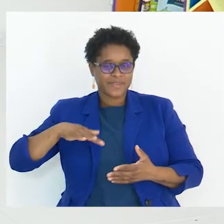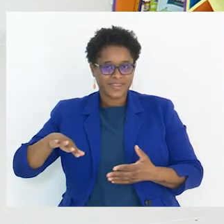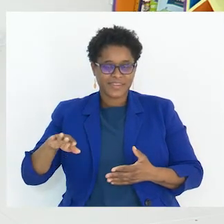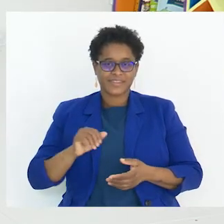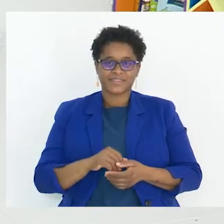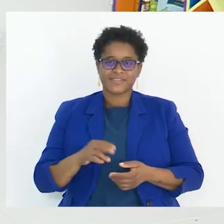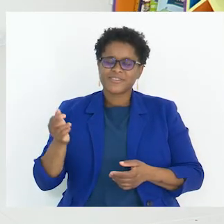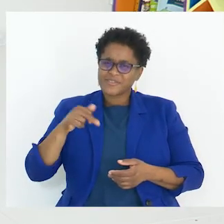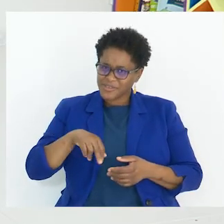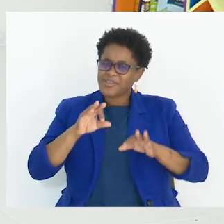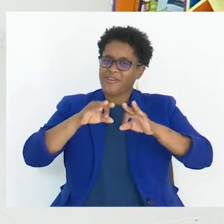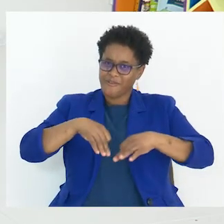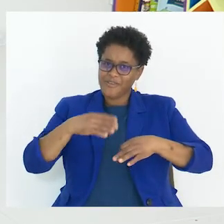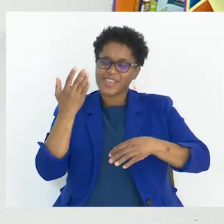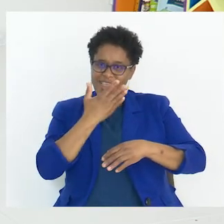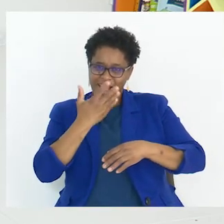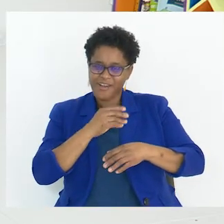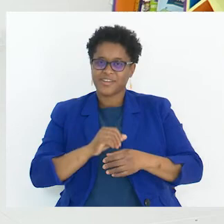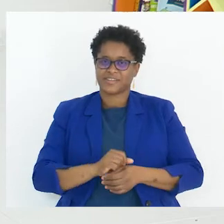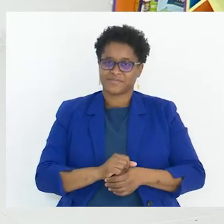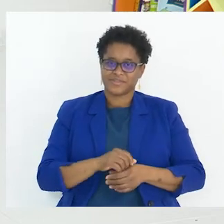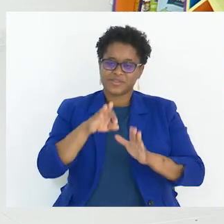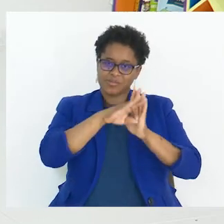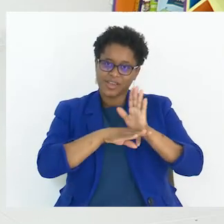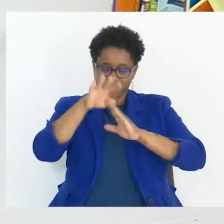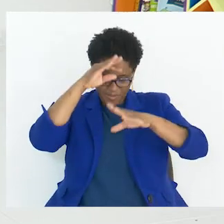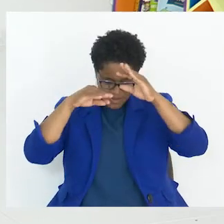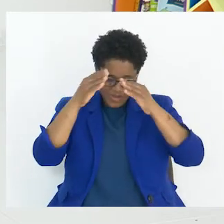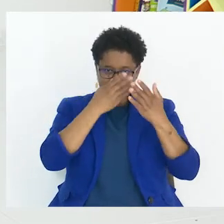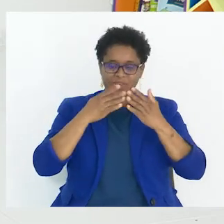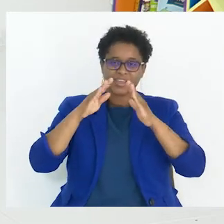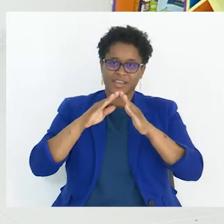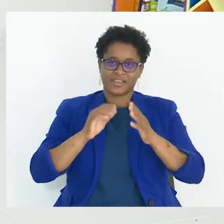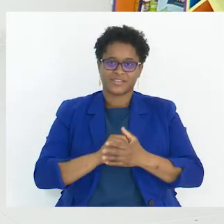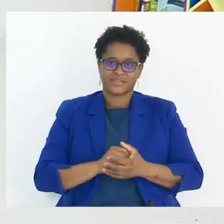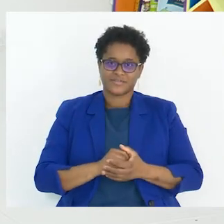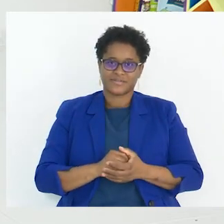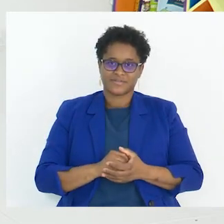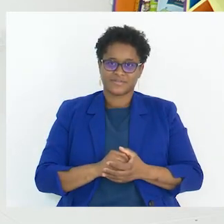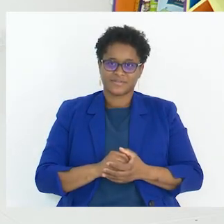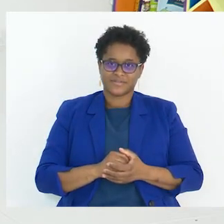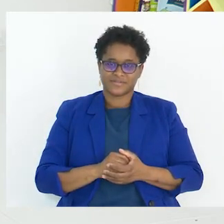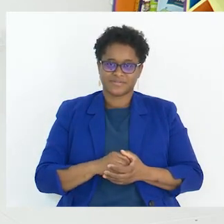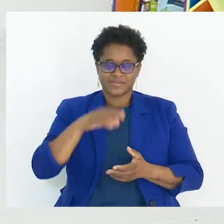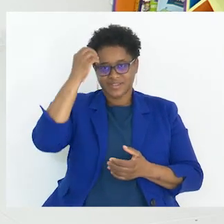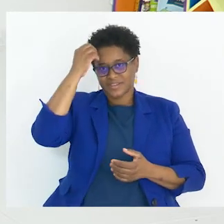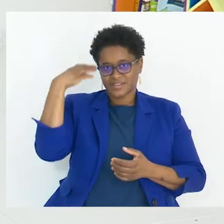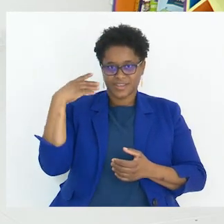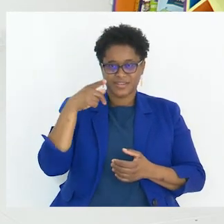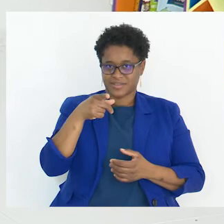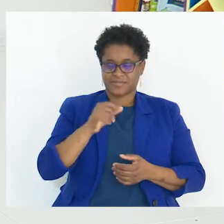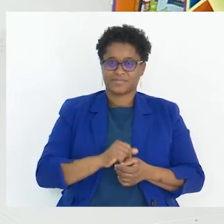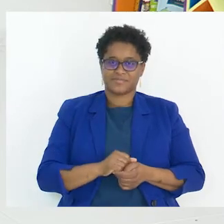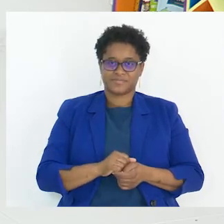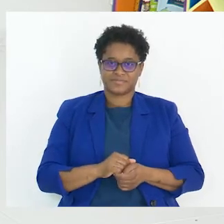meninas, chegamos mesmo ao fim da nossa aula, no programa Aprender a Estudar em Casa. E não se